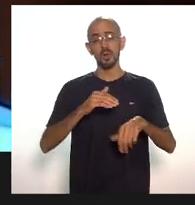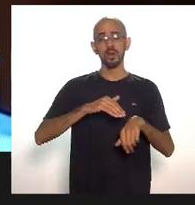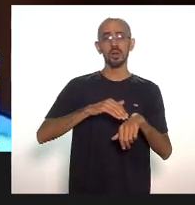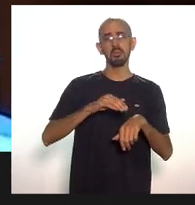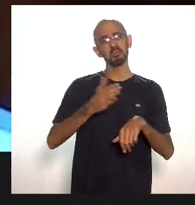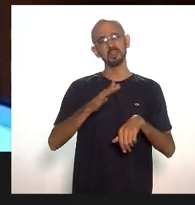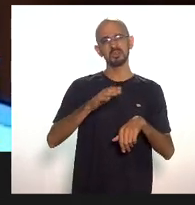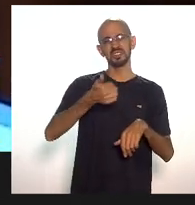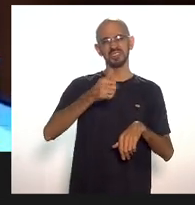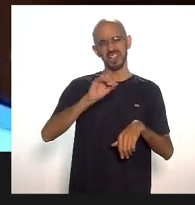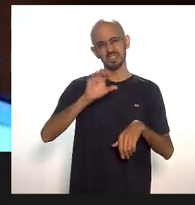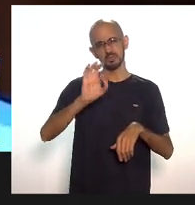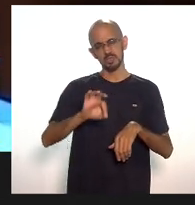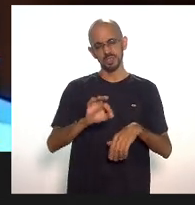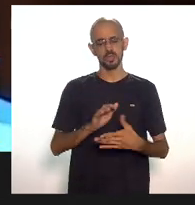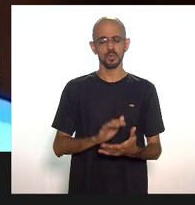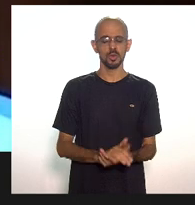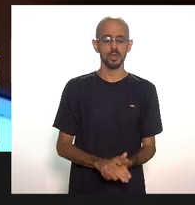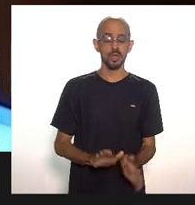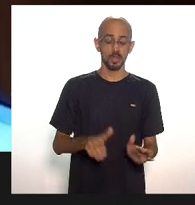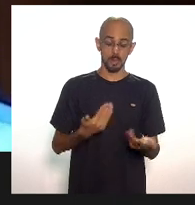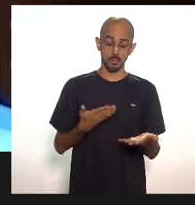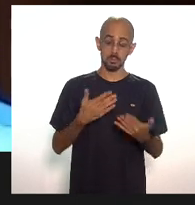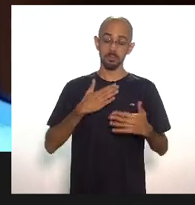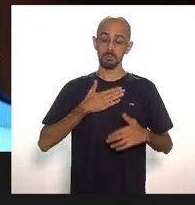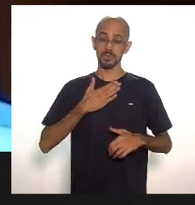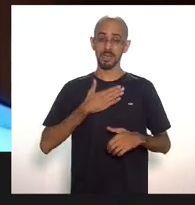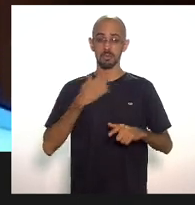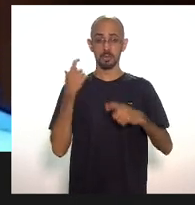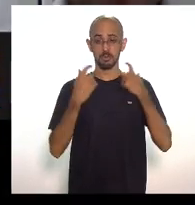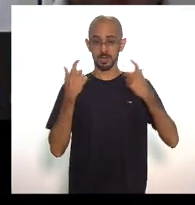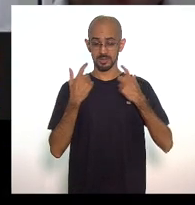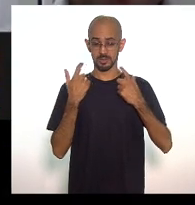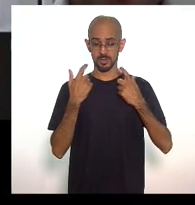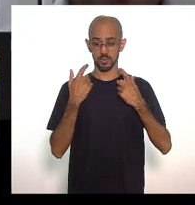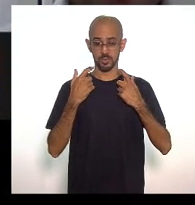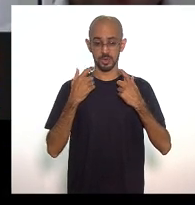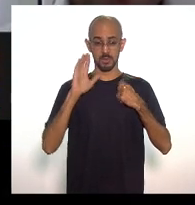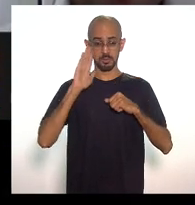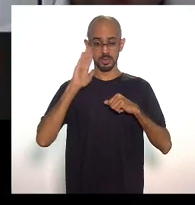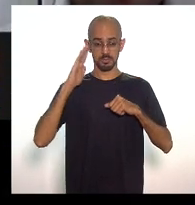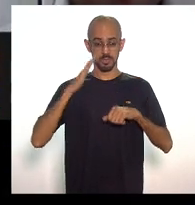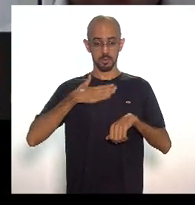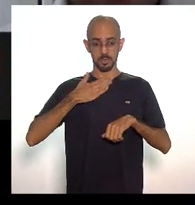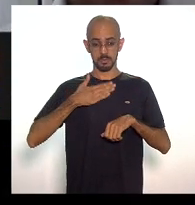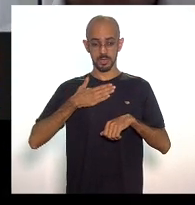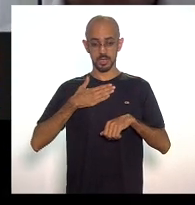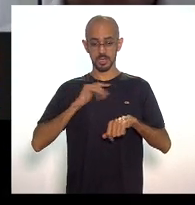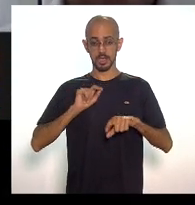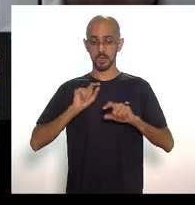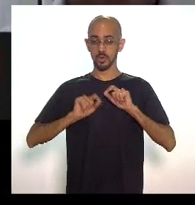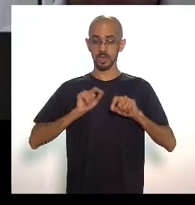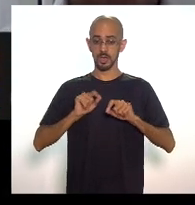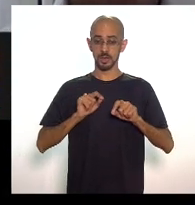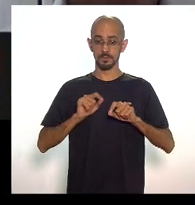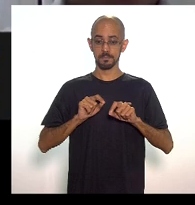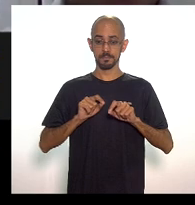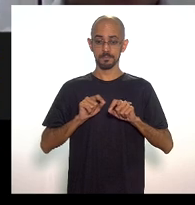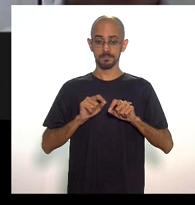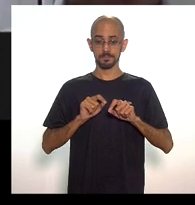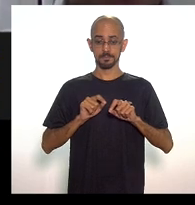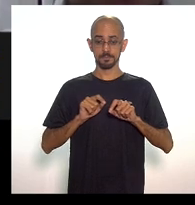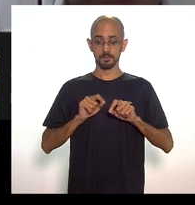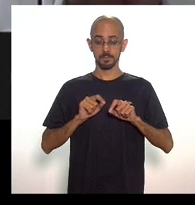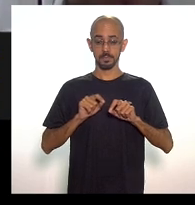minha preocupação, né, Zé Luiz e Mariane, esse é o ponto principal para nós aqui, me parece, é que, assim,